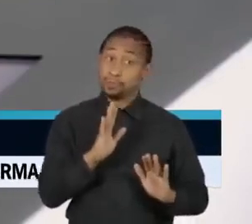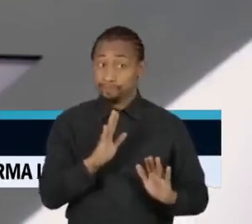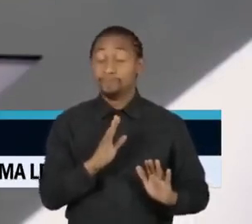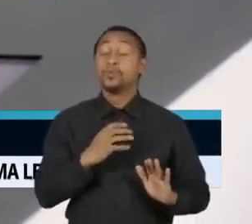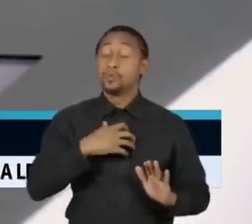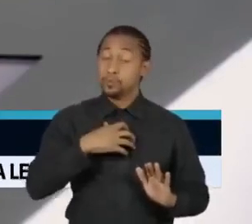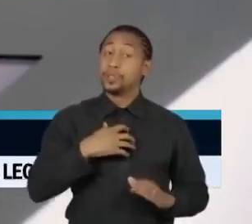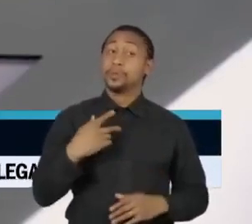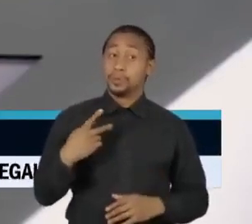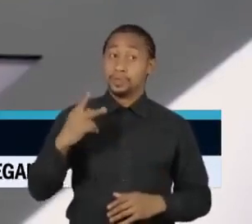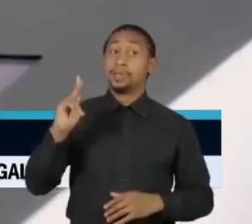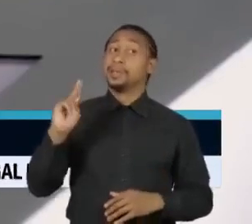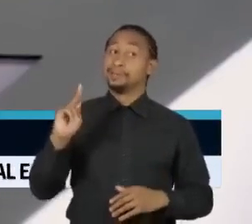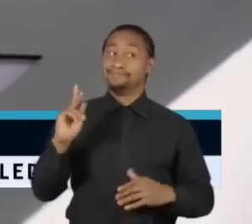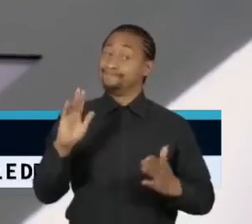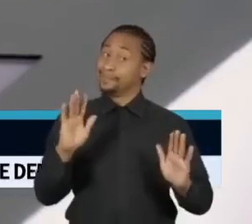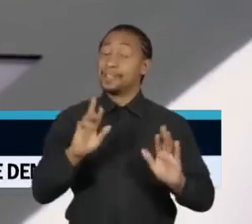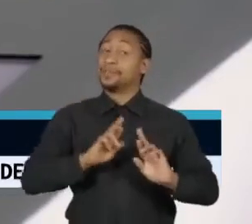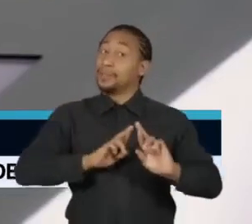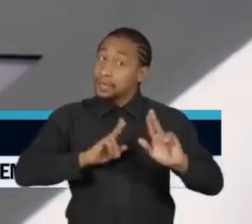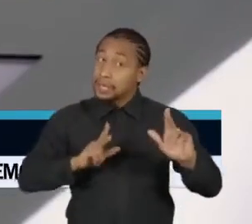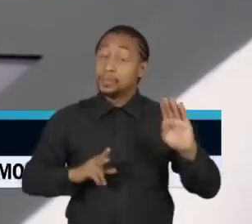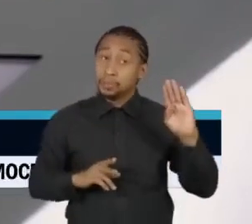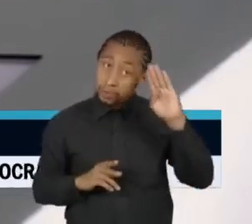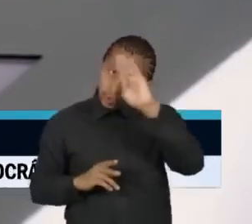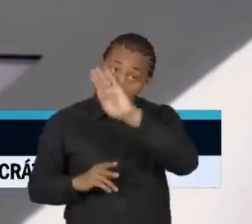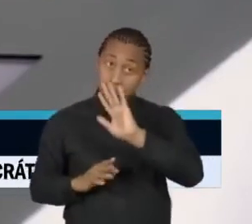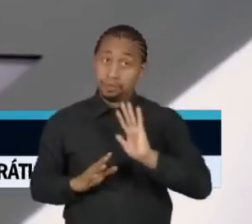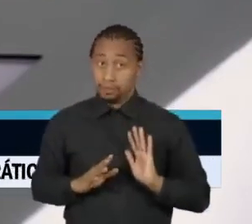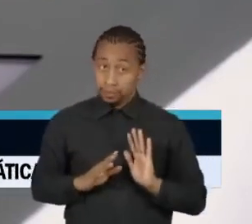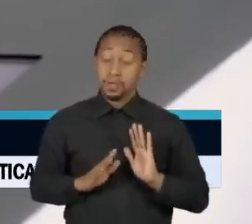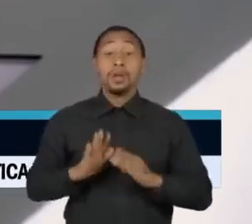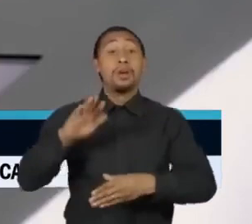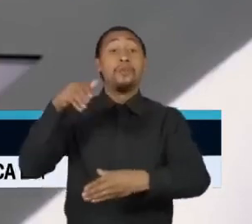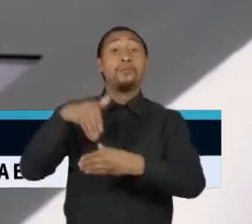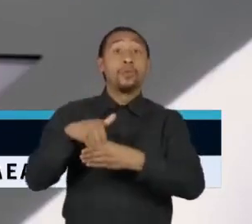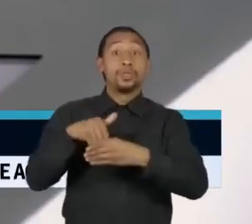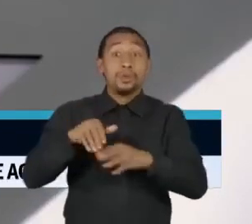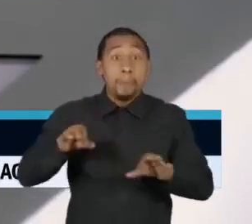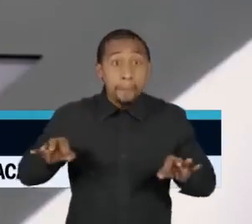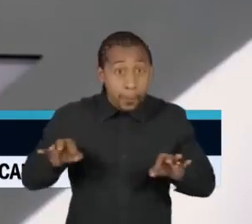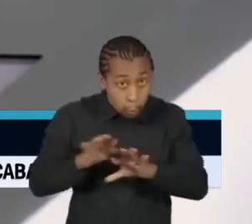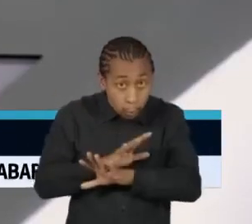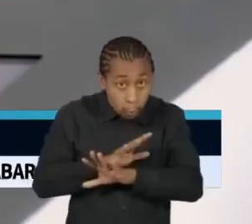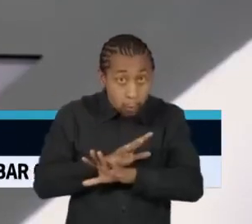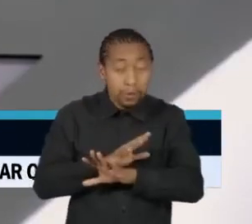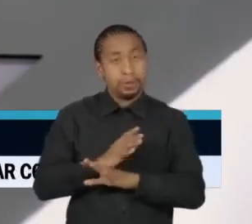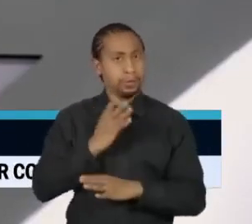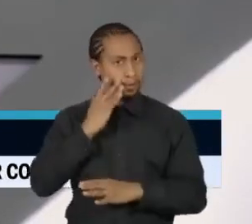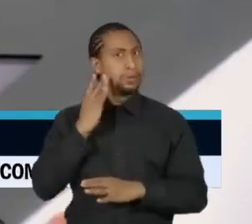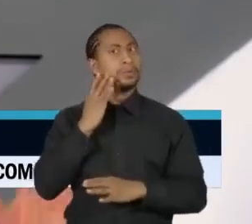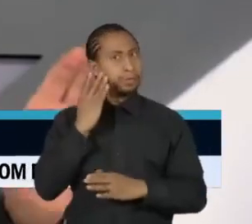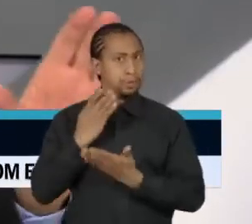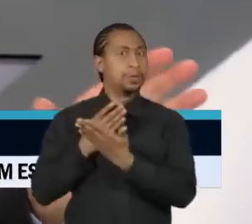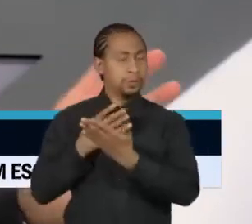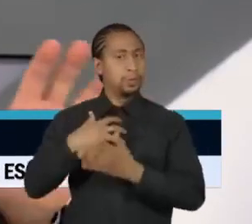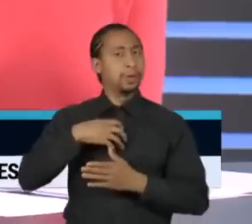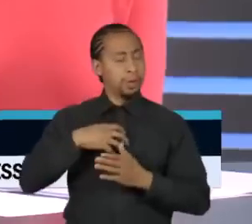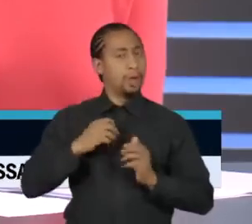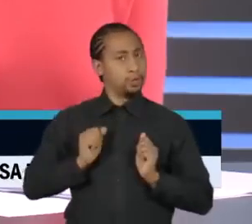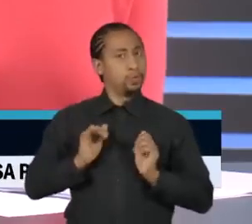bem interessante em relação ao próprio bolsonaro a postura dele logo depois da eleição Isso foi uma diferença abissal em relação